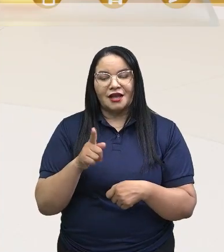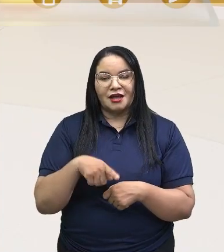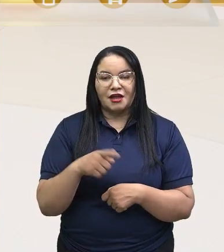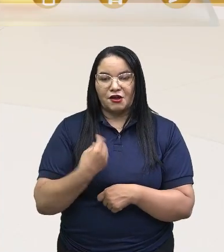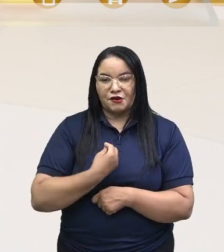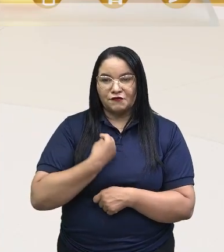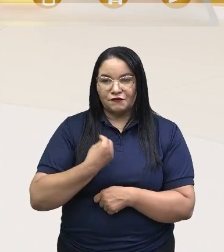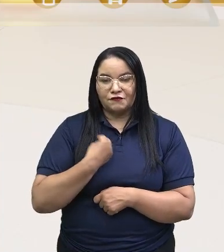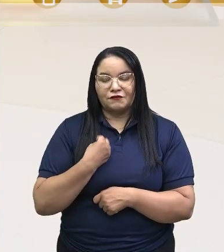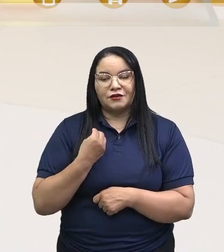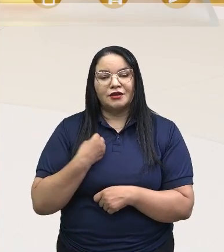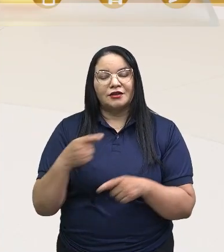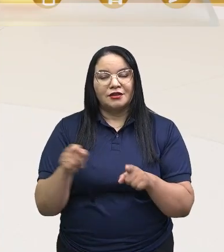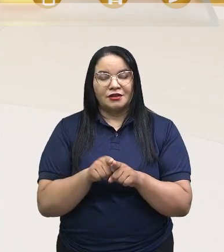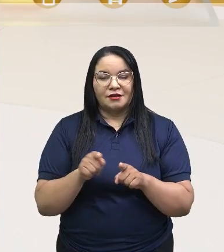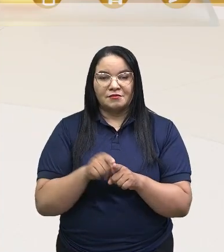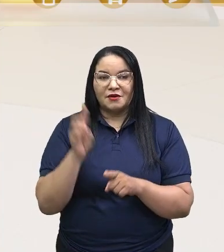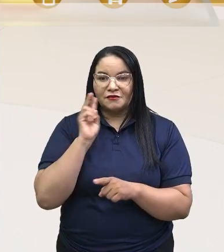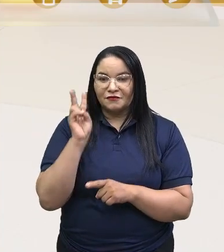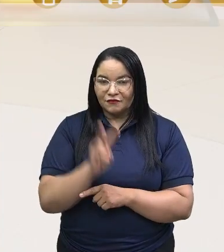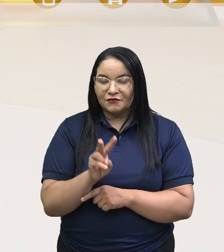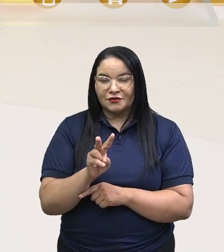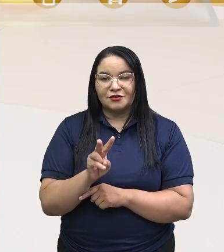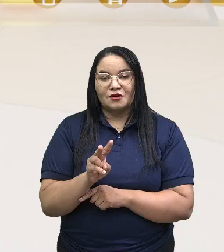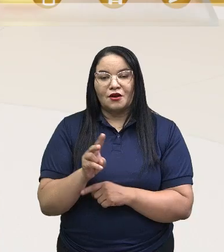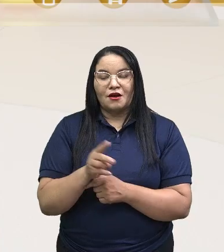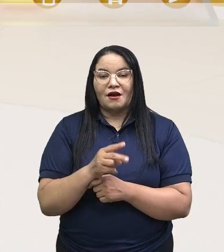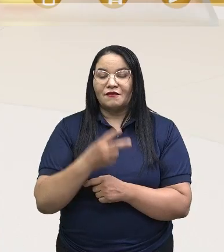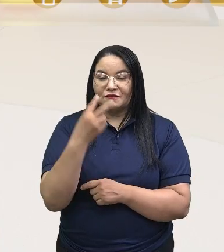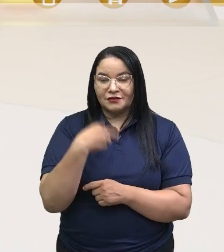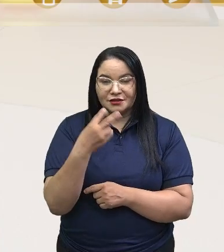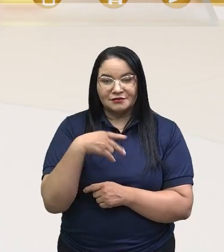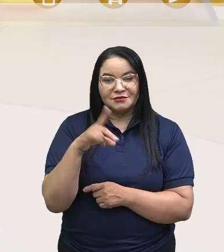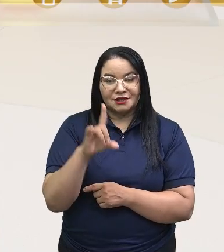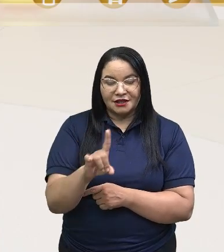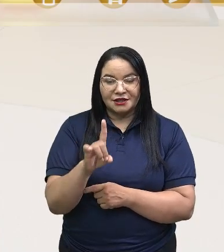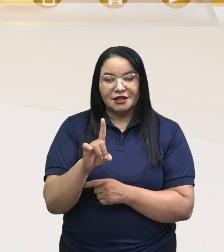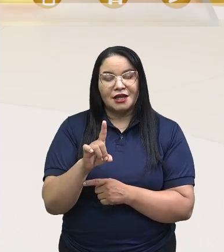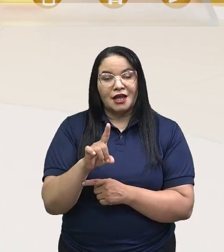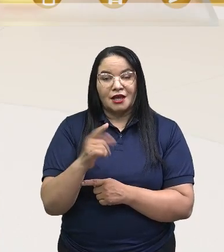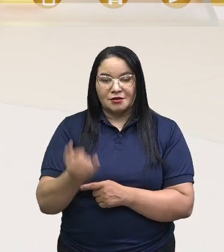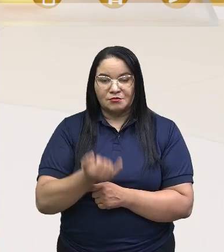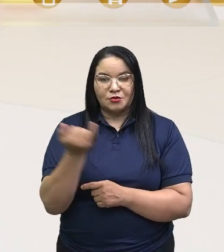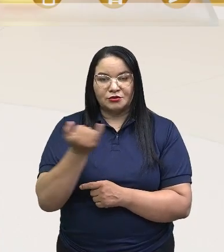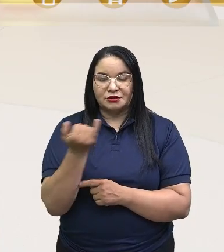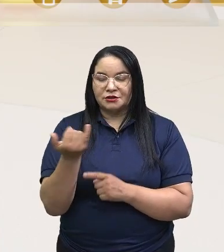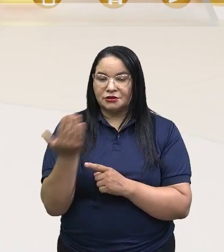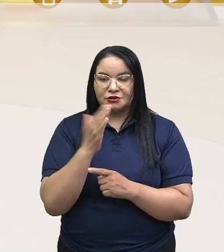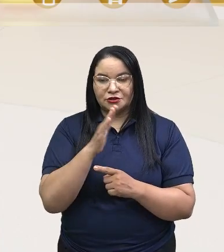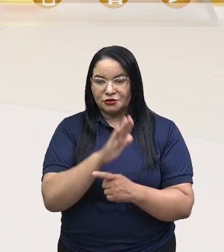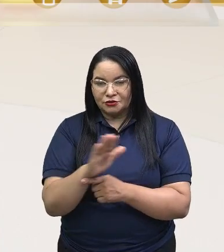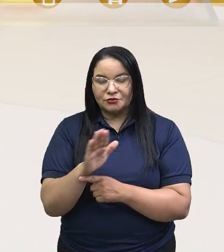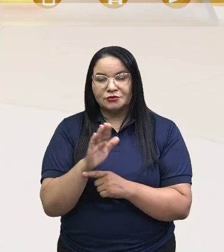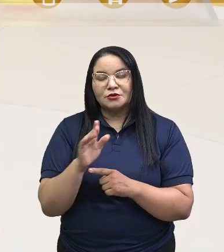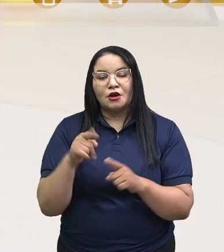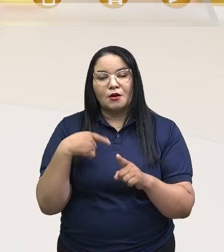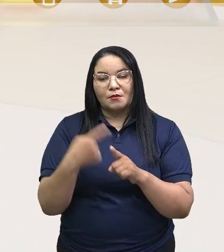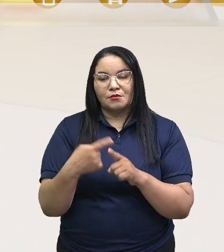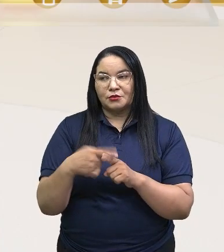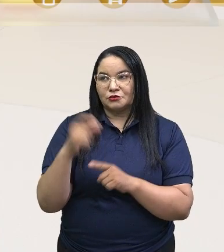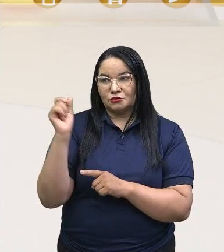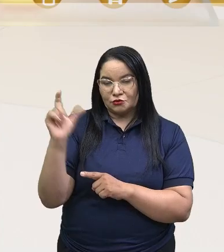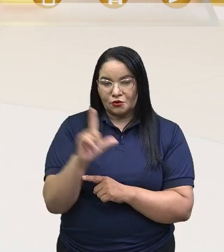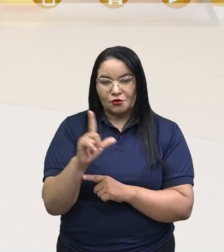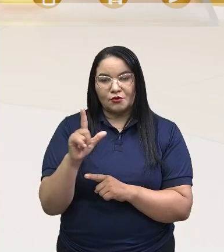para o nosso dia a dia. A gente acabou de observar que a vitamina D ali é sintetizada, né, a partir dessa presença